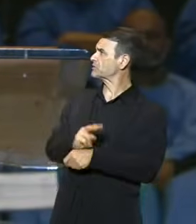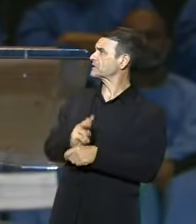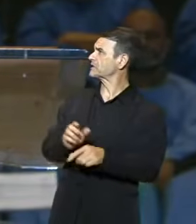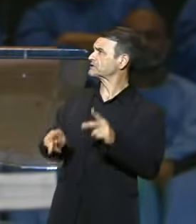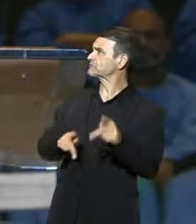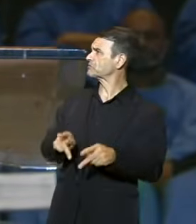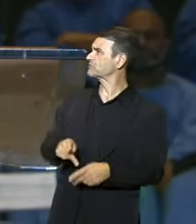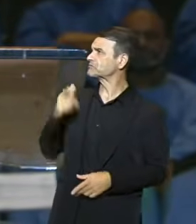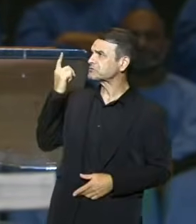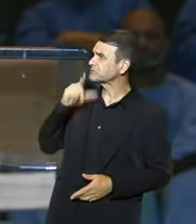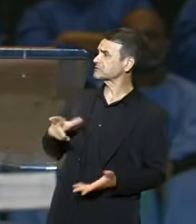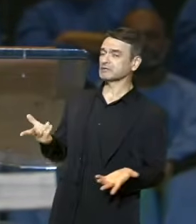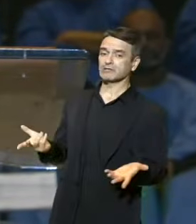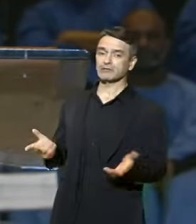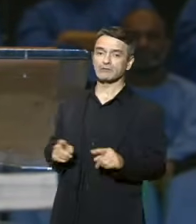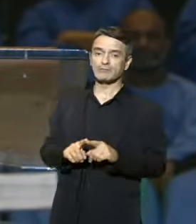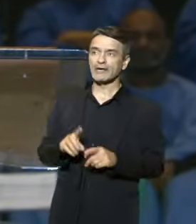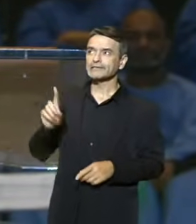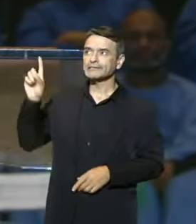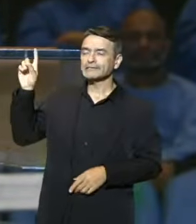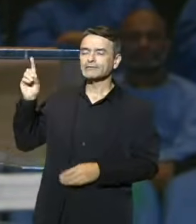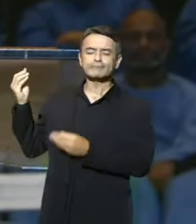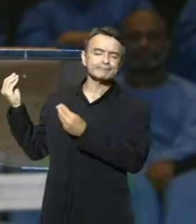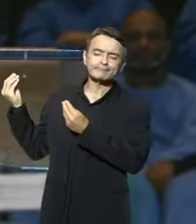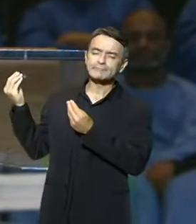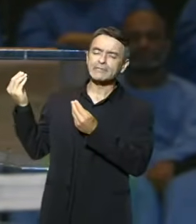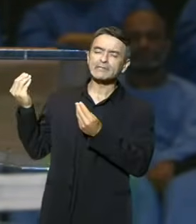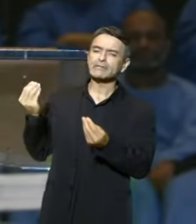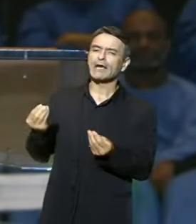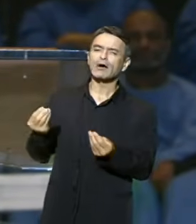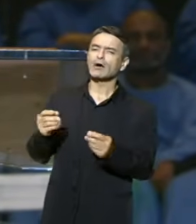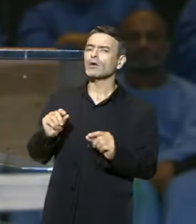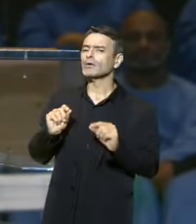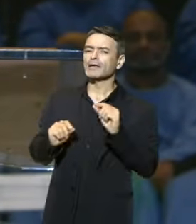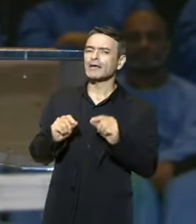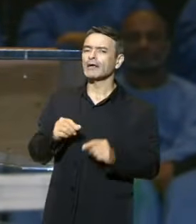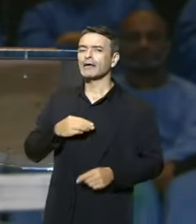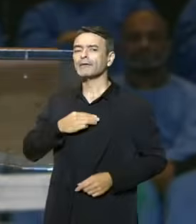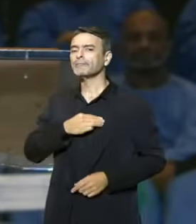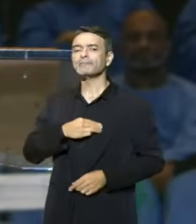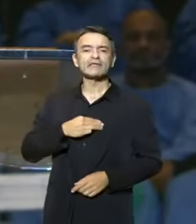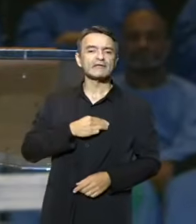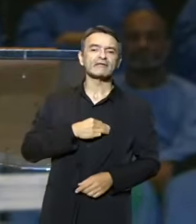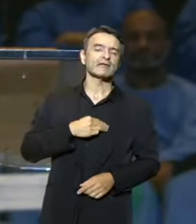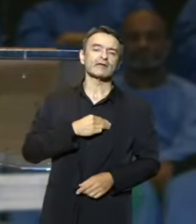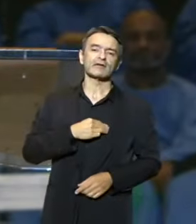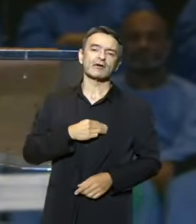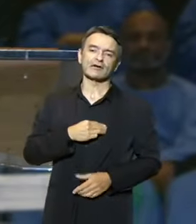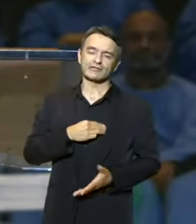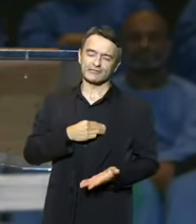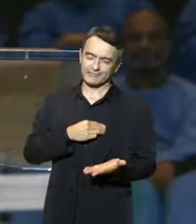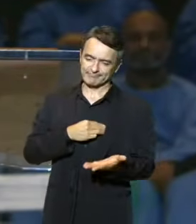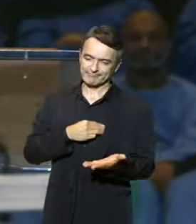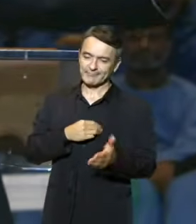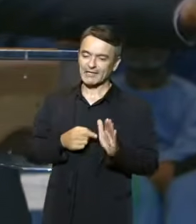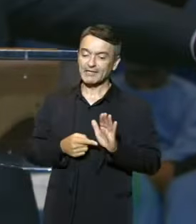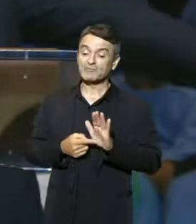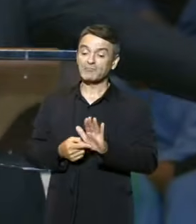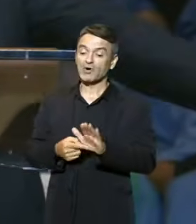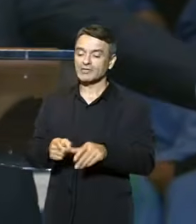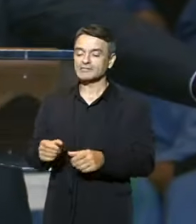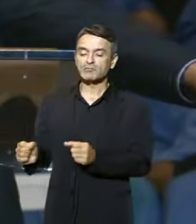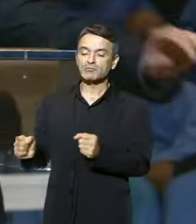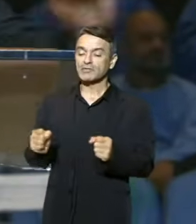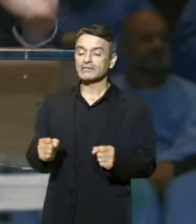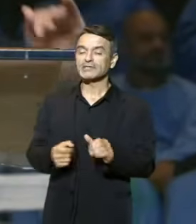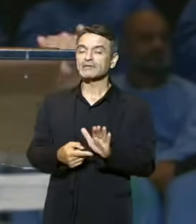povo. E Deus concede misericórdia. E mais uma vez mostra o poder dele no